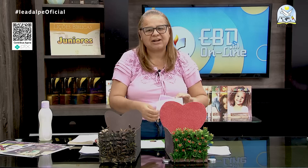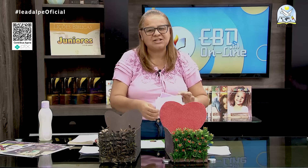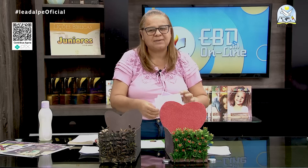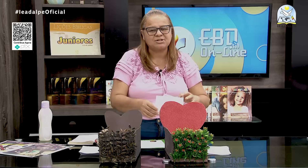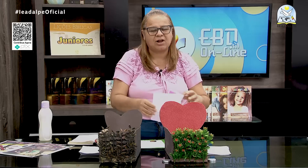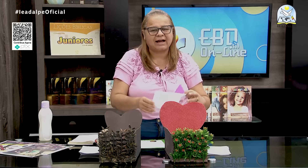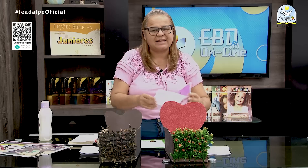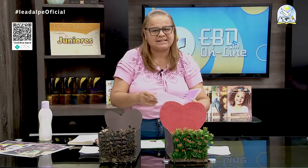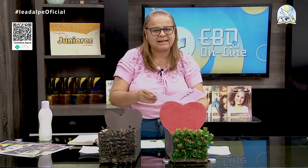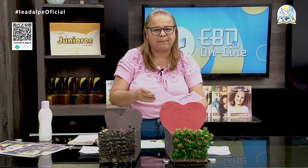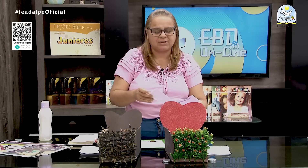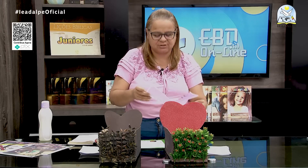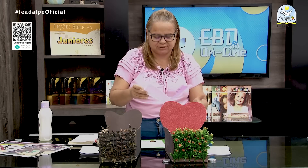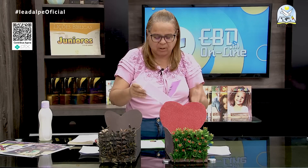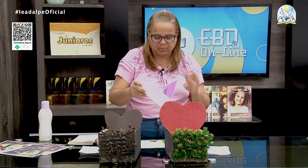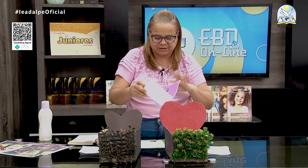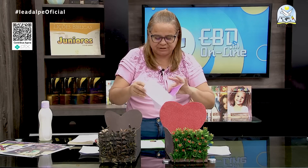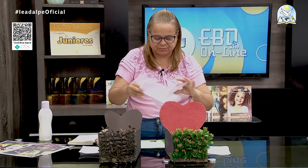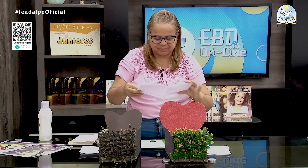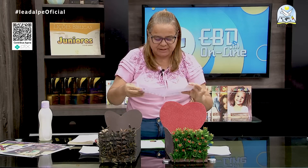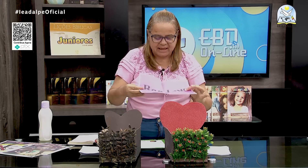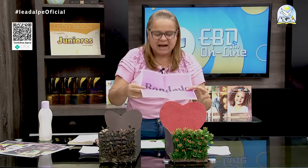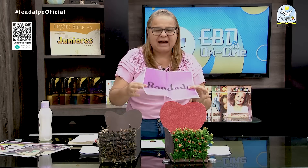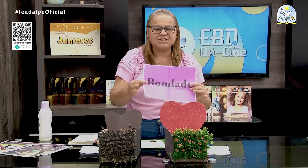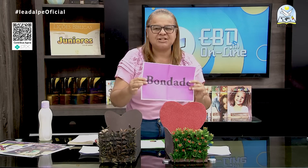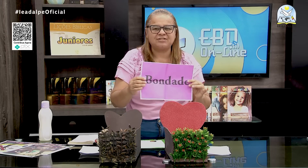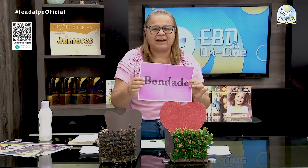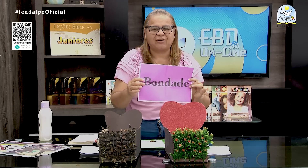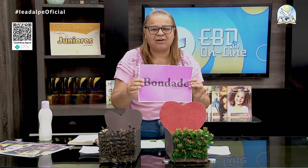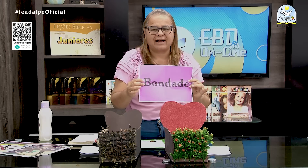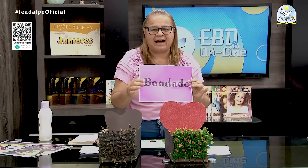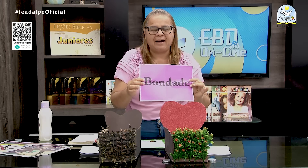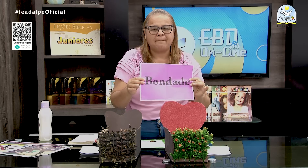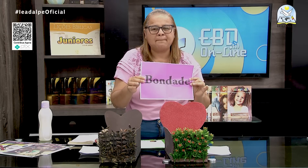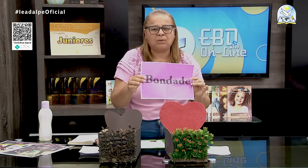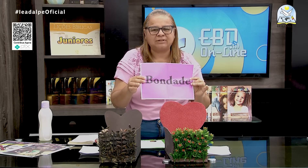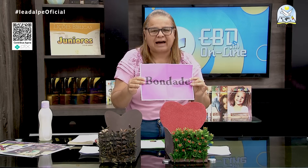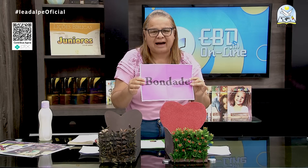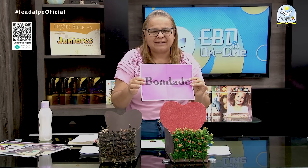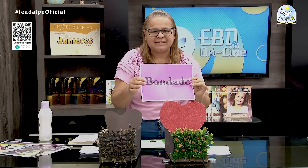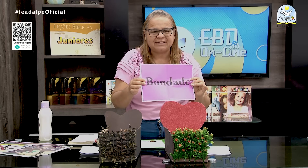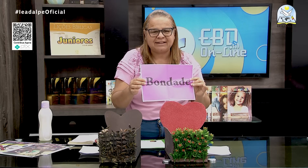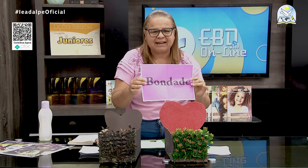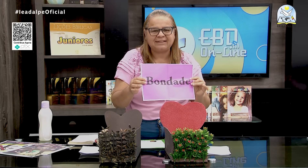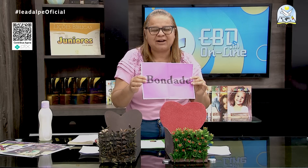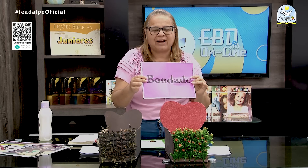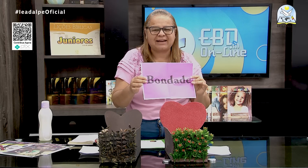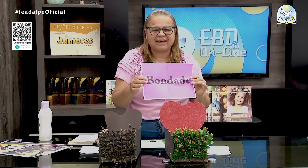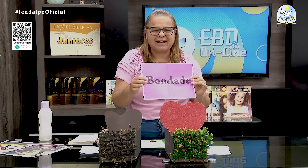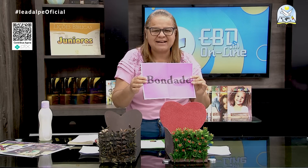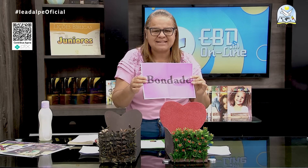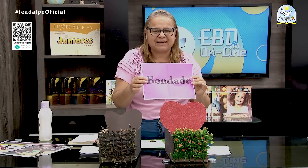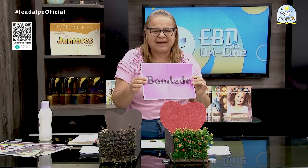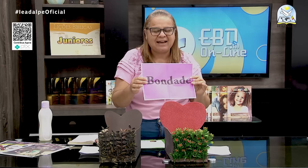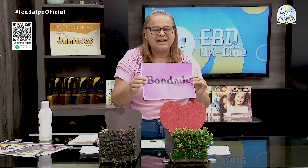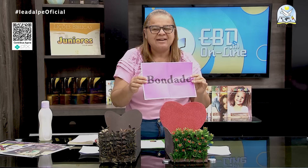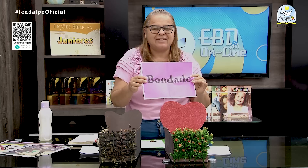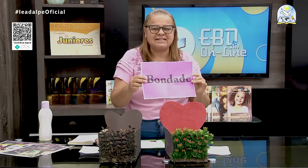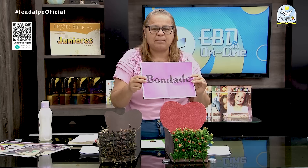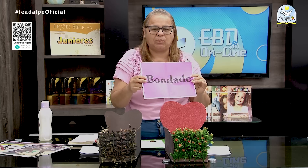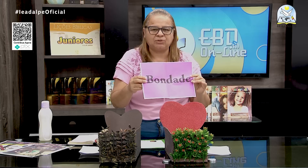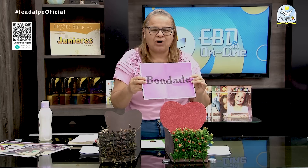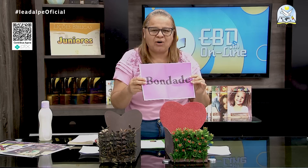criança que nós vamos colocar nesse depósito tão bonito a gente vai colocar bondade então a criança né